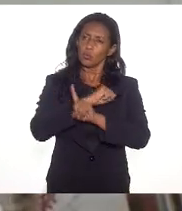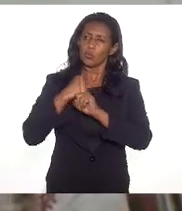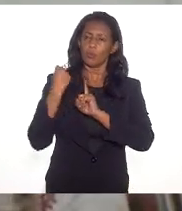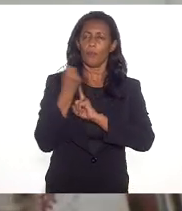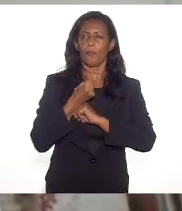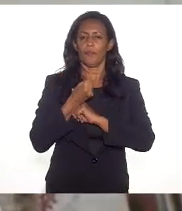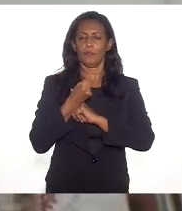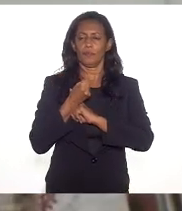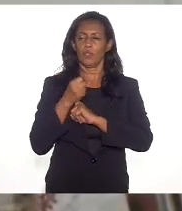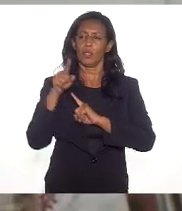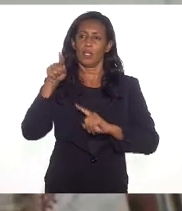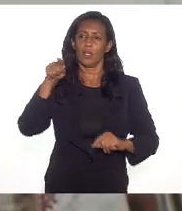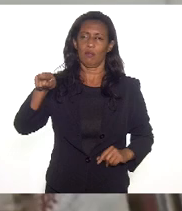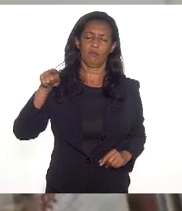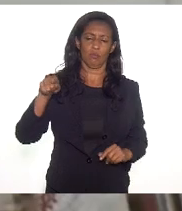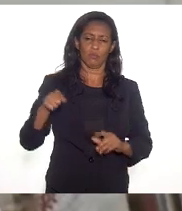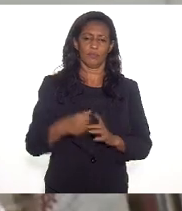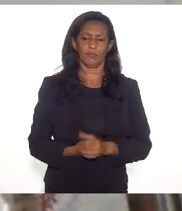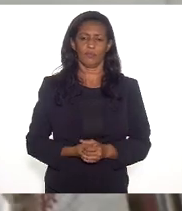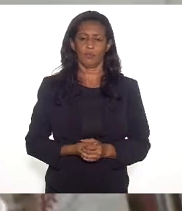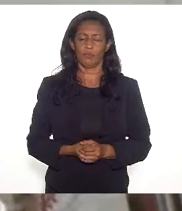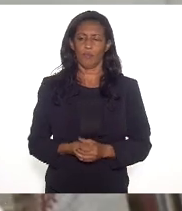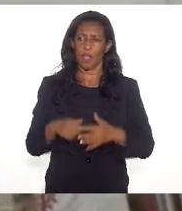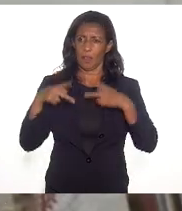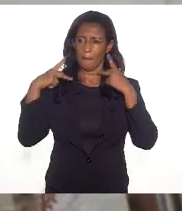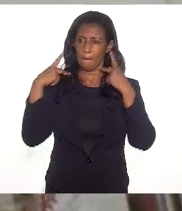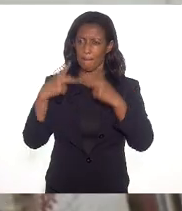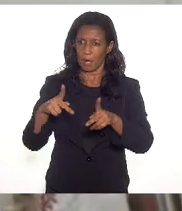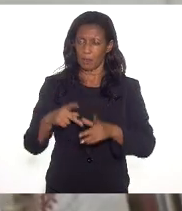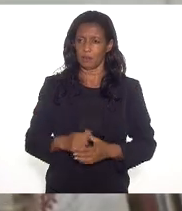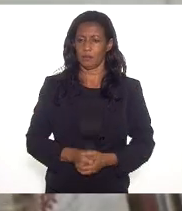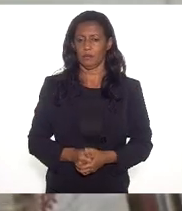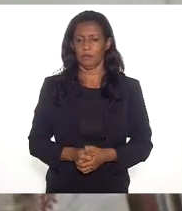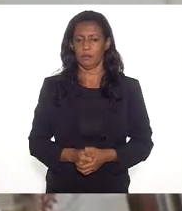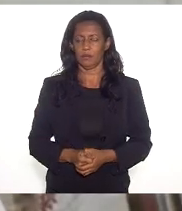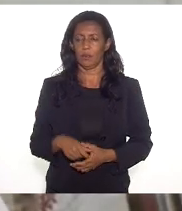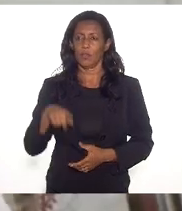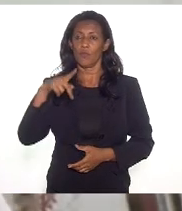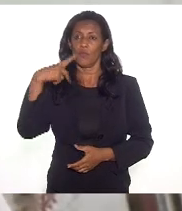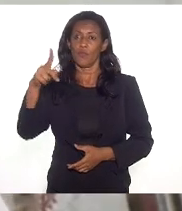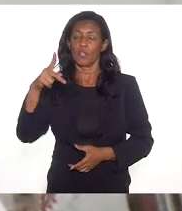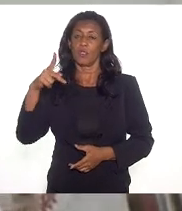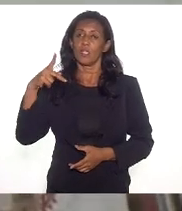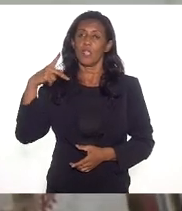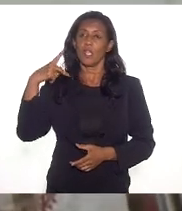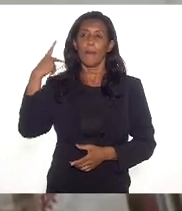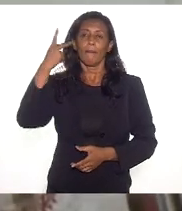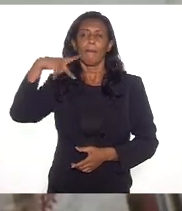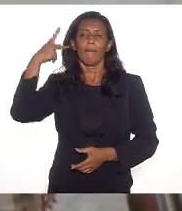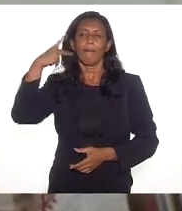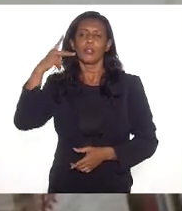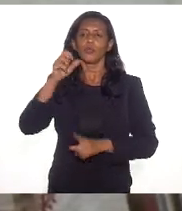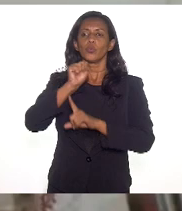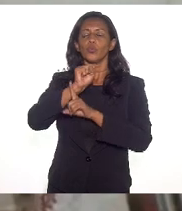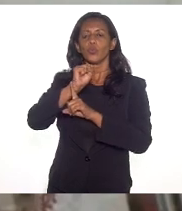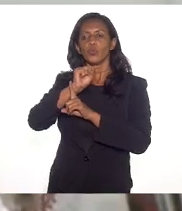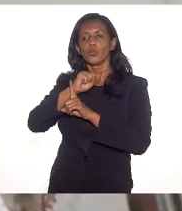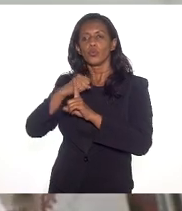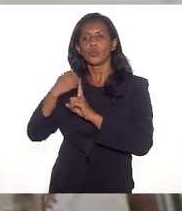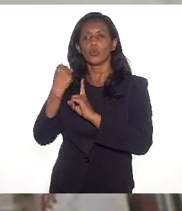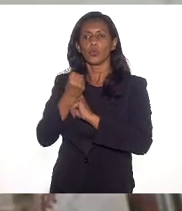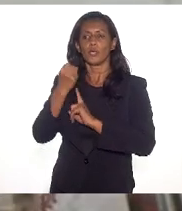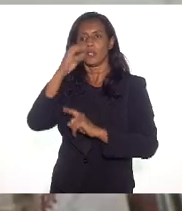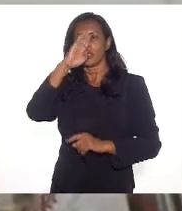socialismo que Vossa Excelência apregoa. Vossa Excelência é do Partido Socialista Brasileiro e deveria